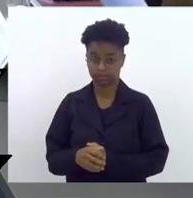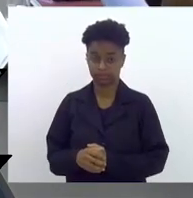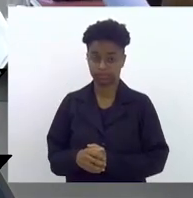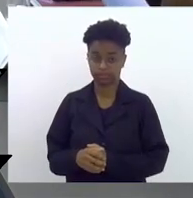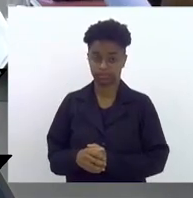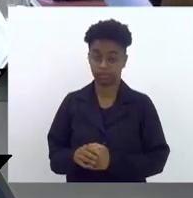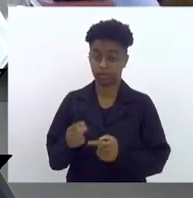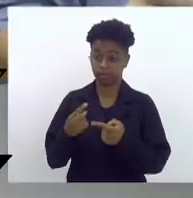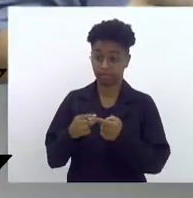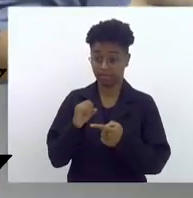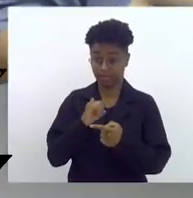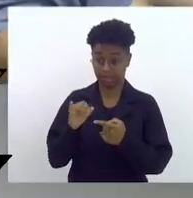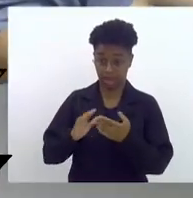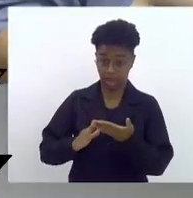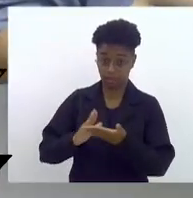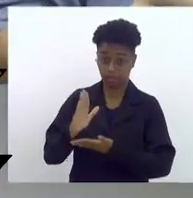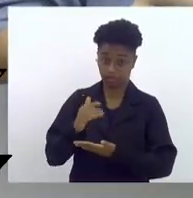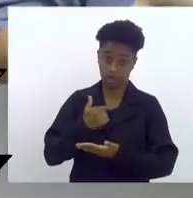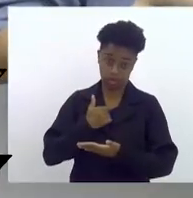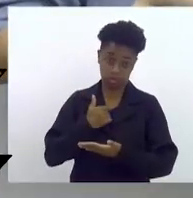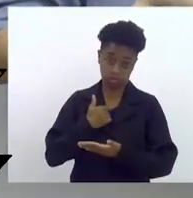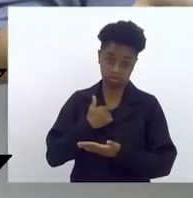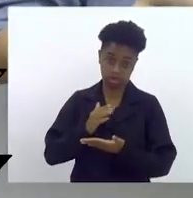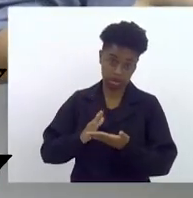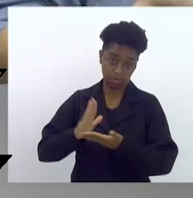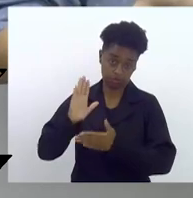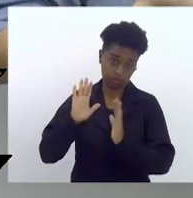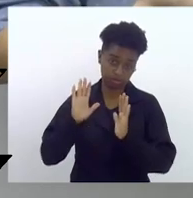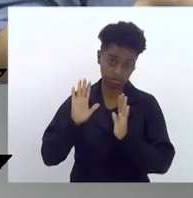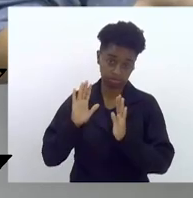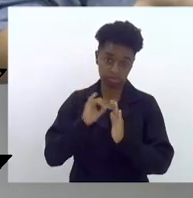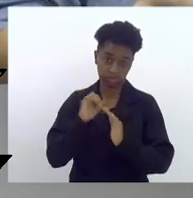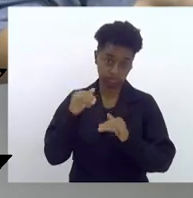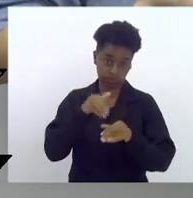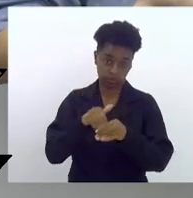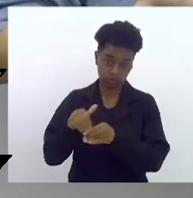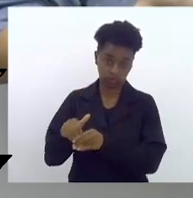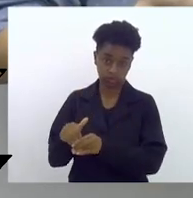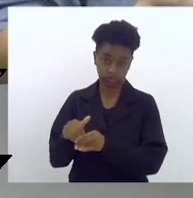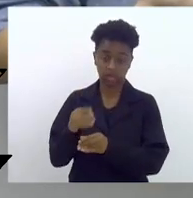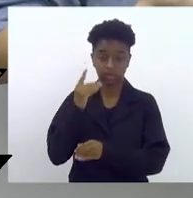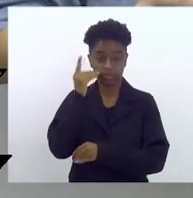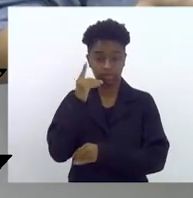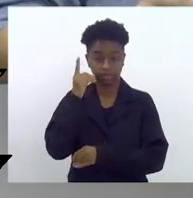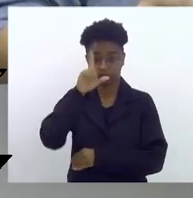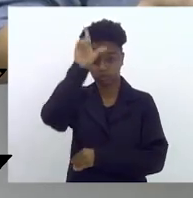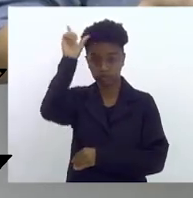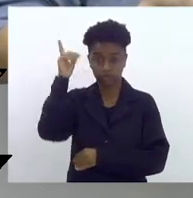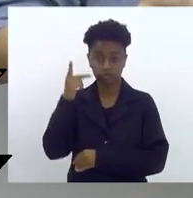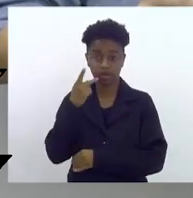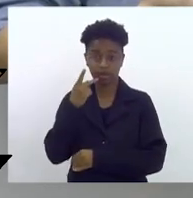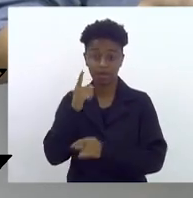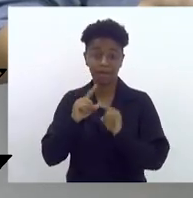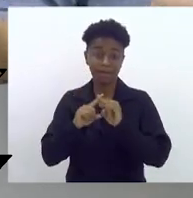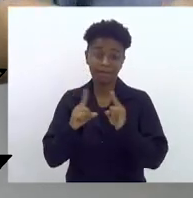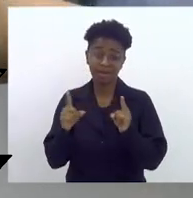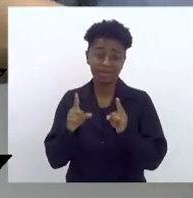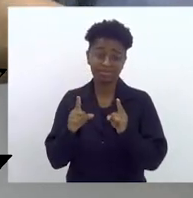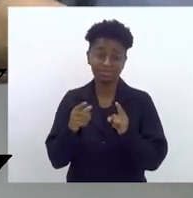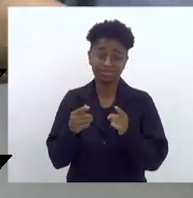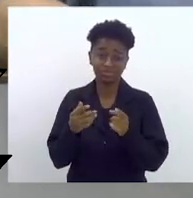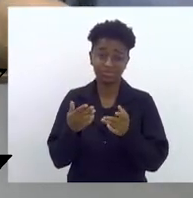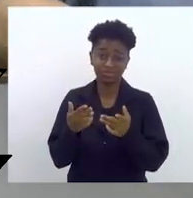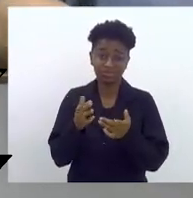aprovando como eu eu aprovarei se for colocado aqui a voto o do deputado Luiz Paulo Nem vale a indicação